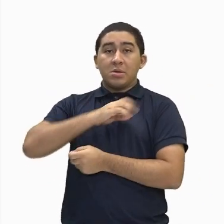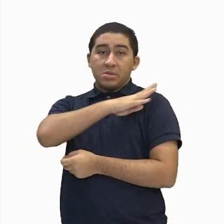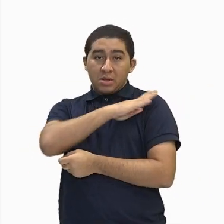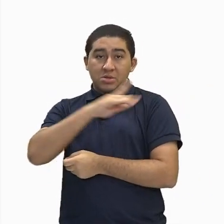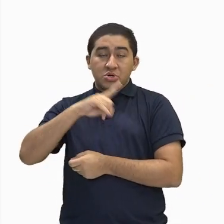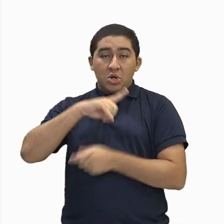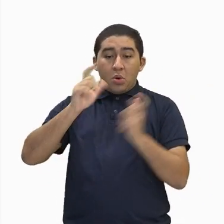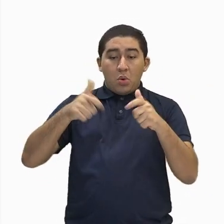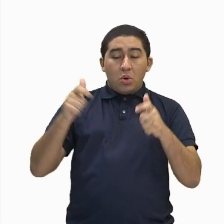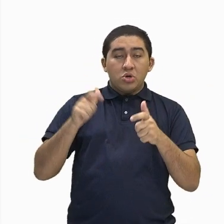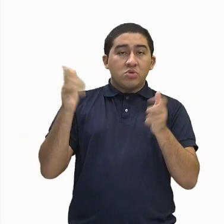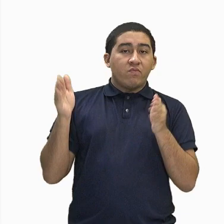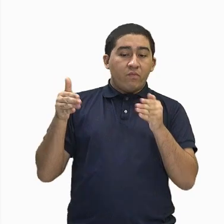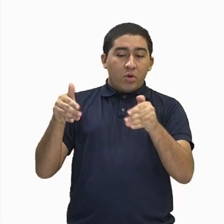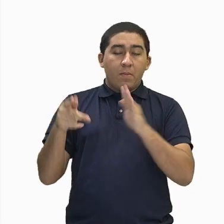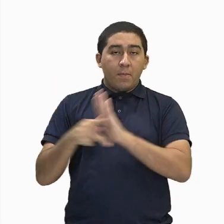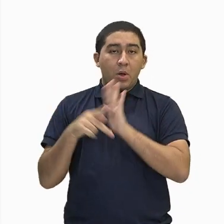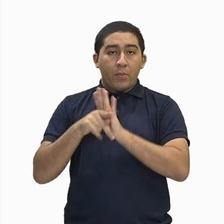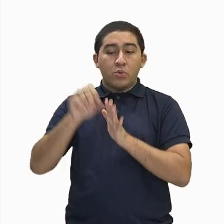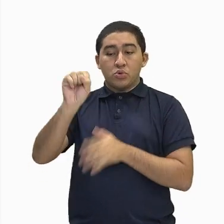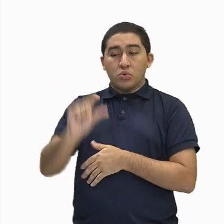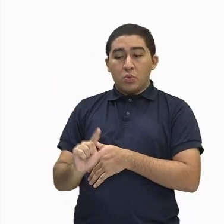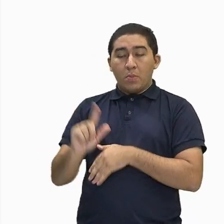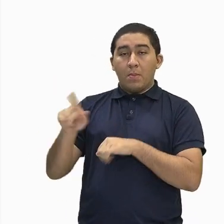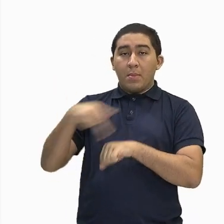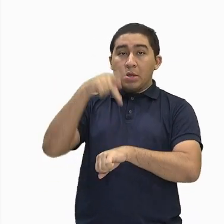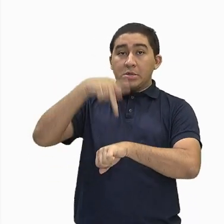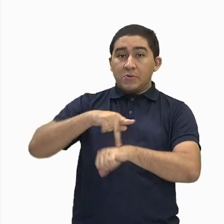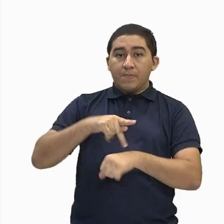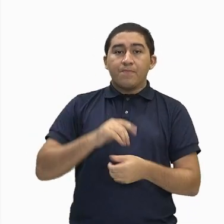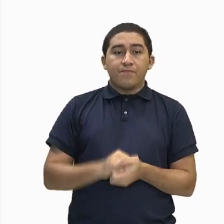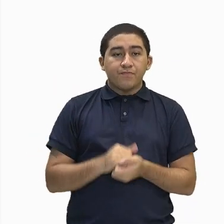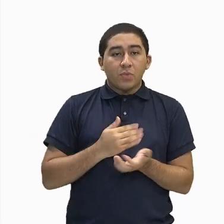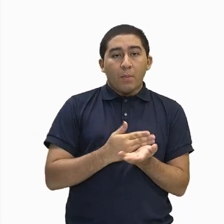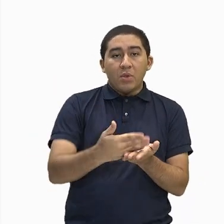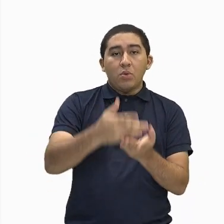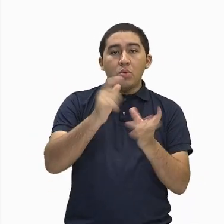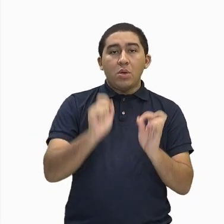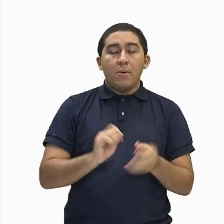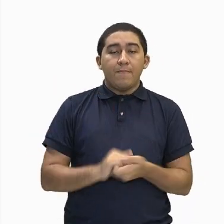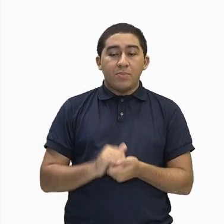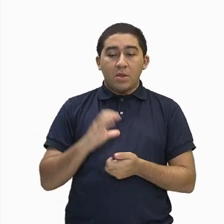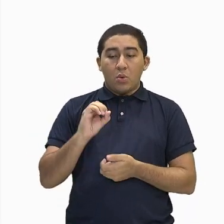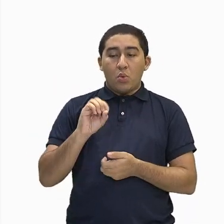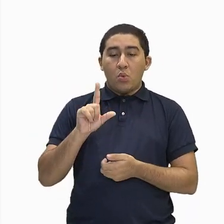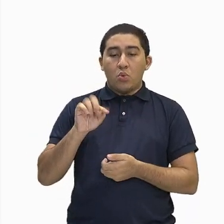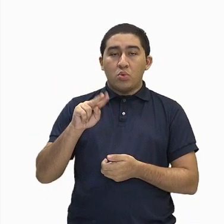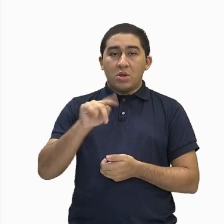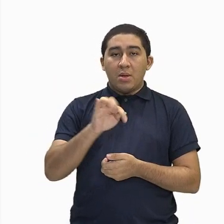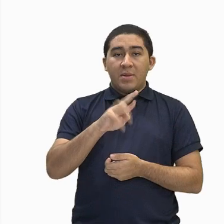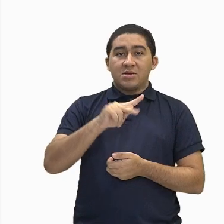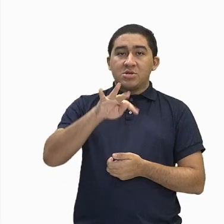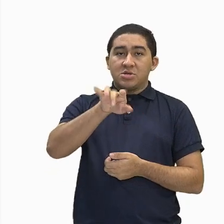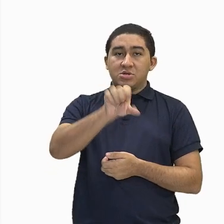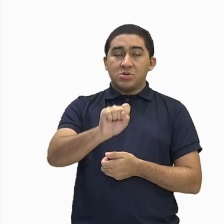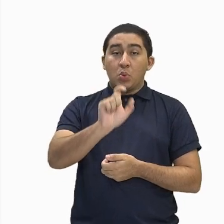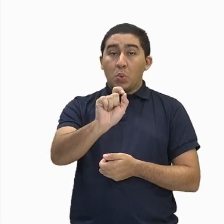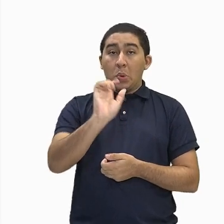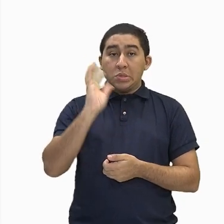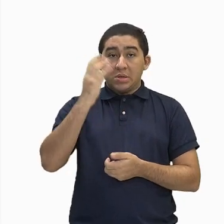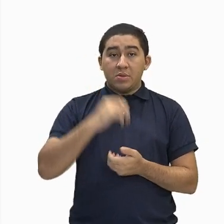estavam ali concentrados na região sul do país, dando início à Coluna Prestes, que acontece